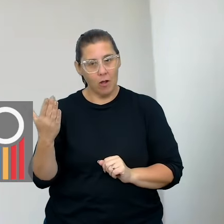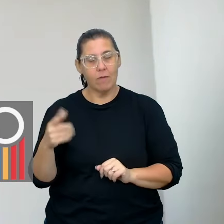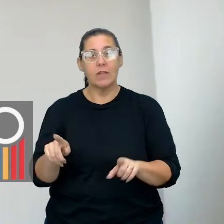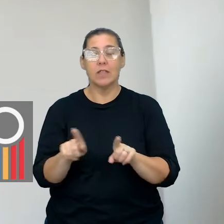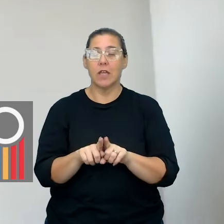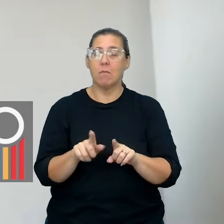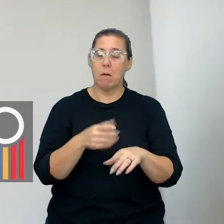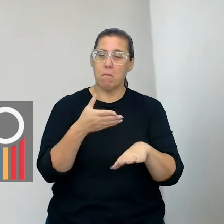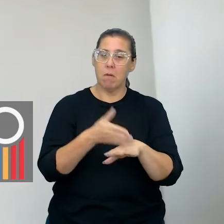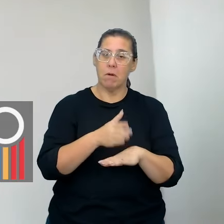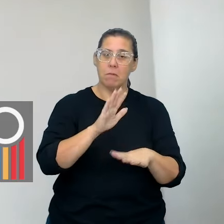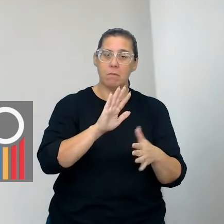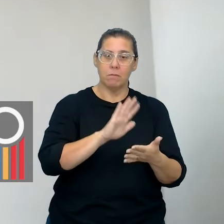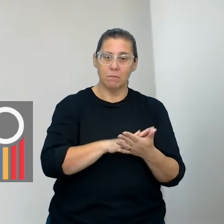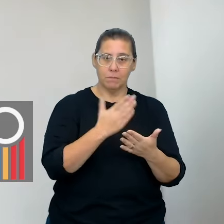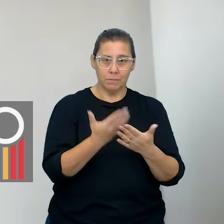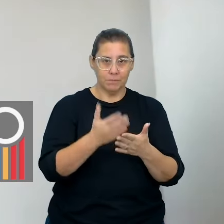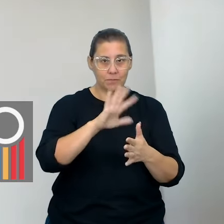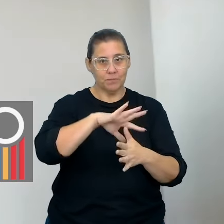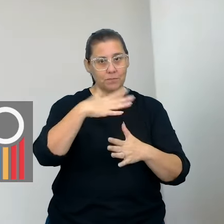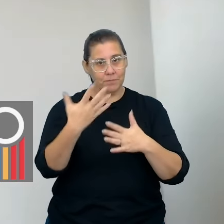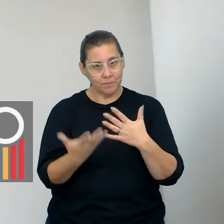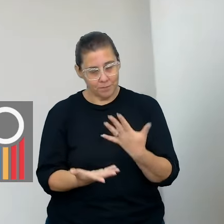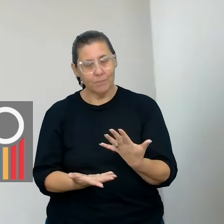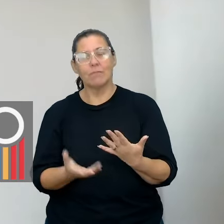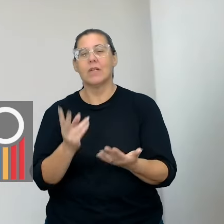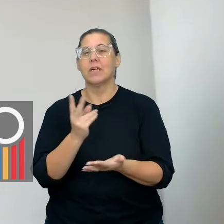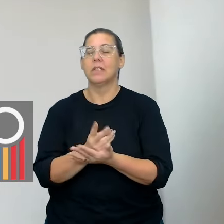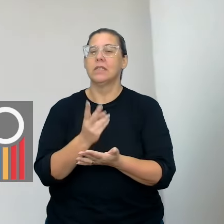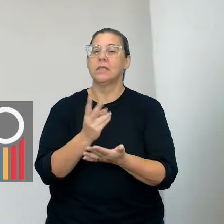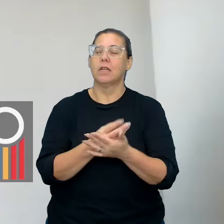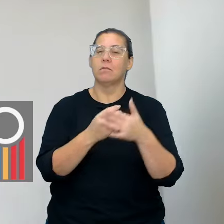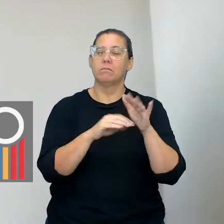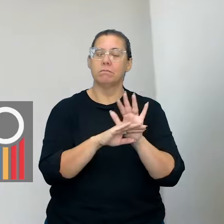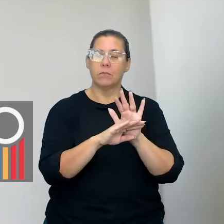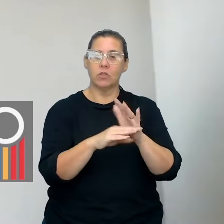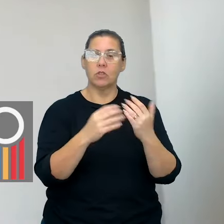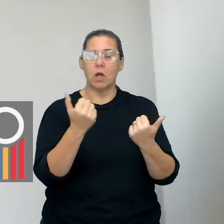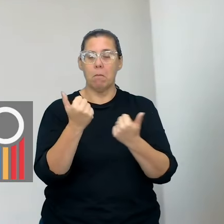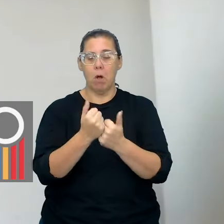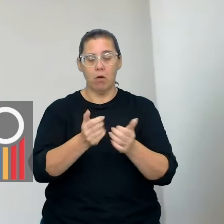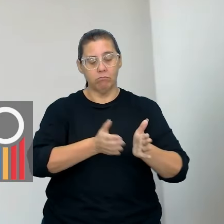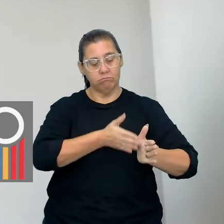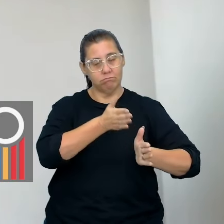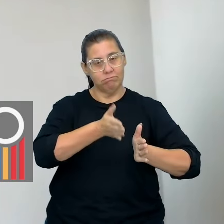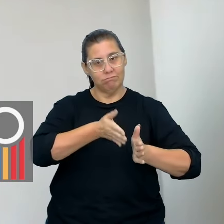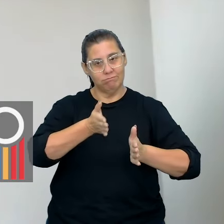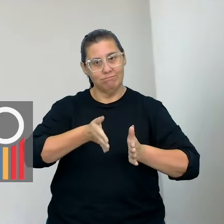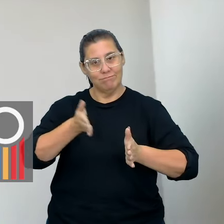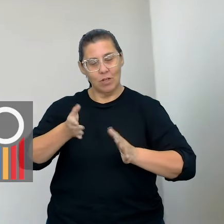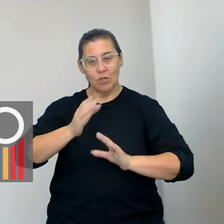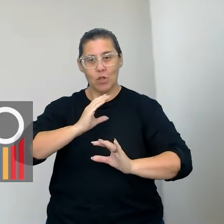dos intérpretes e das intérpretes de Libras, que sempre contribuem para todo esse processo